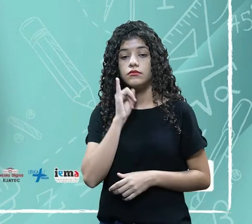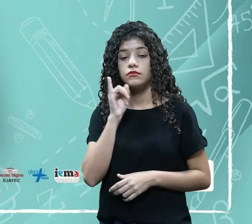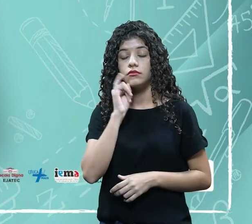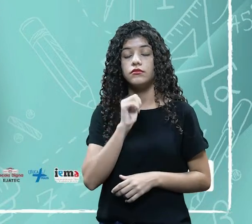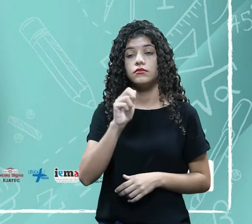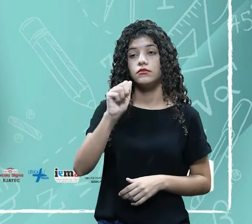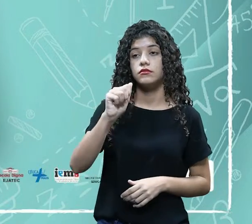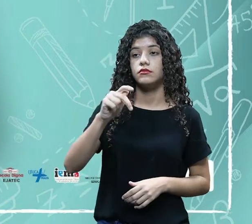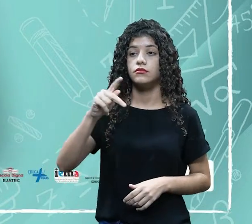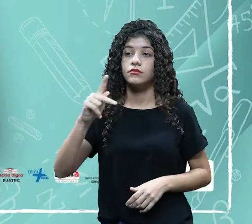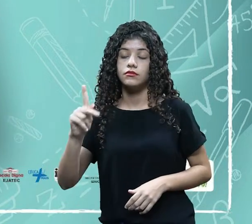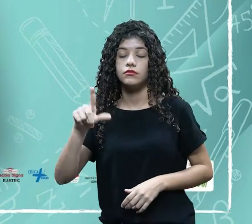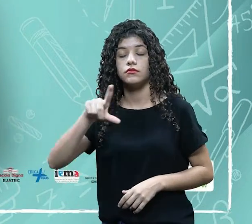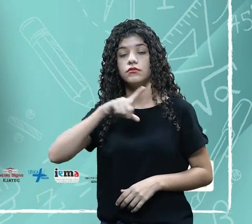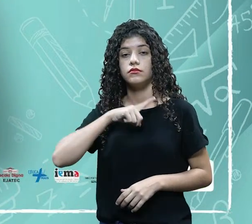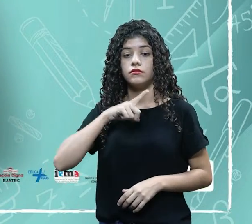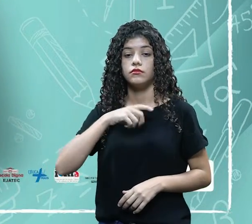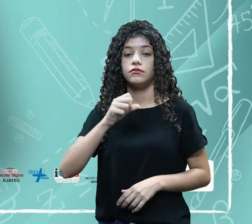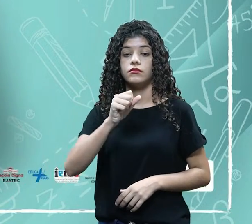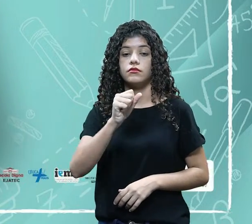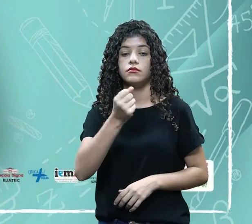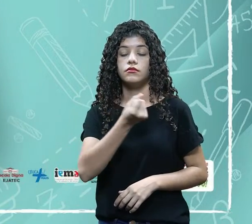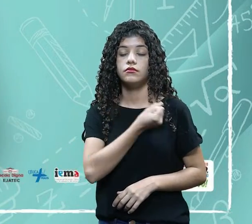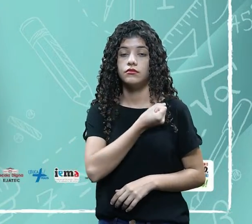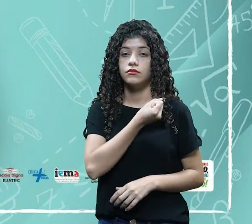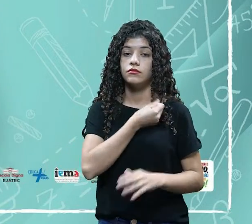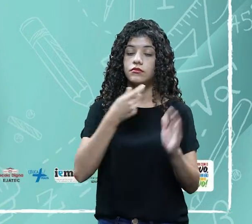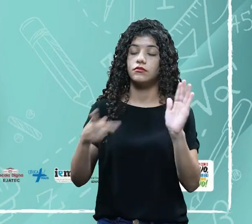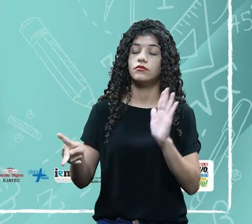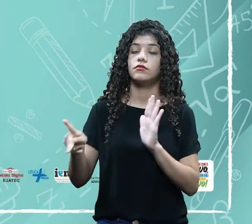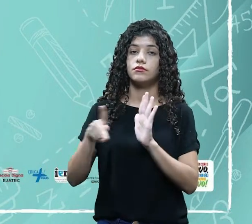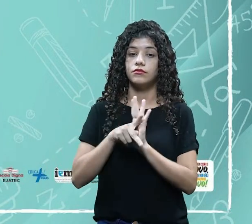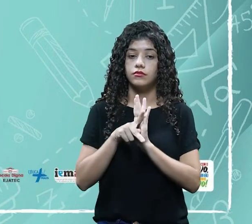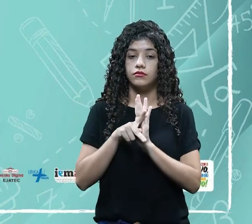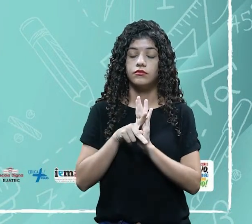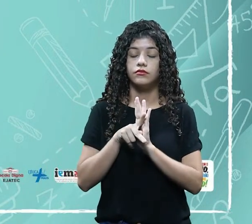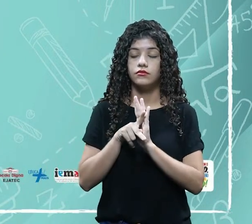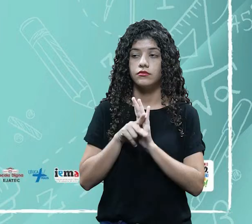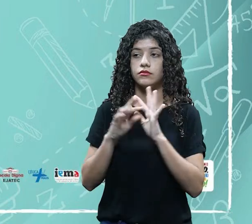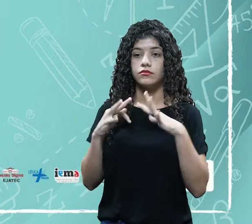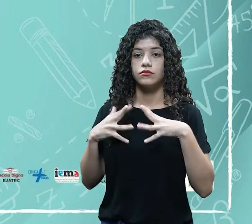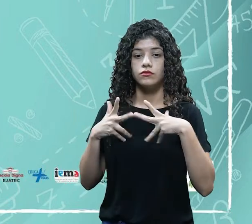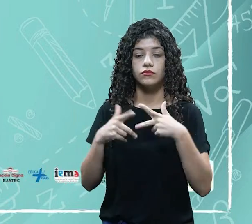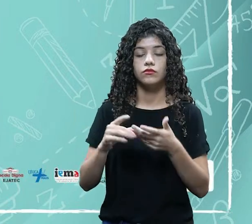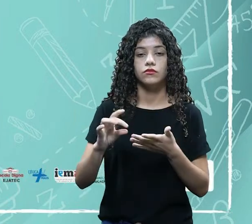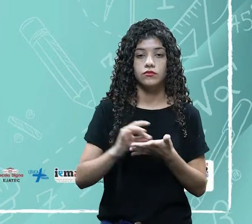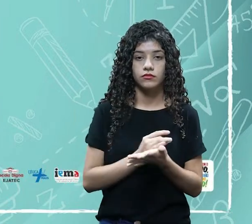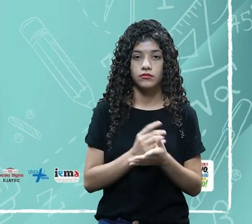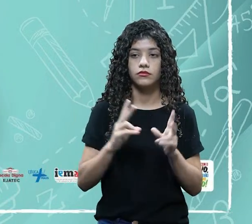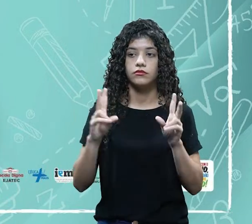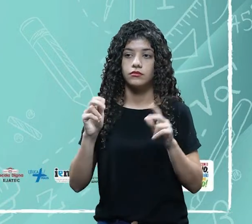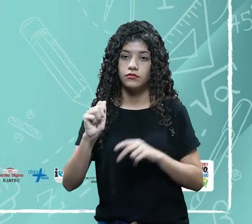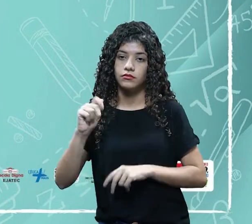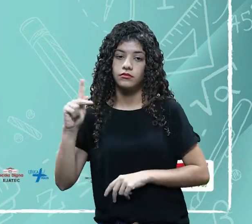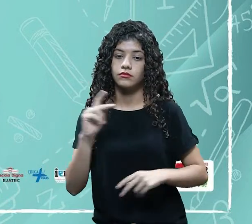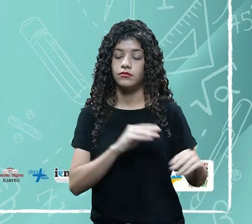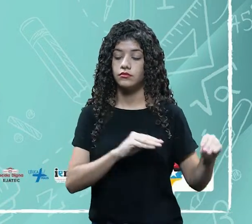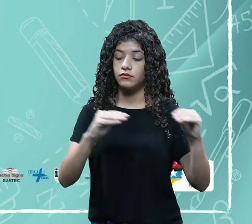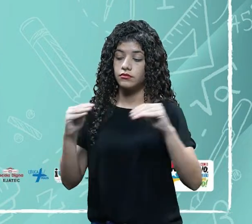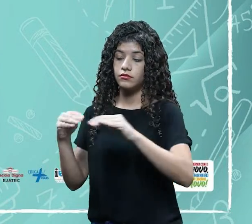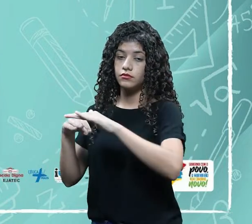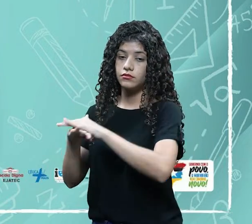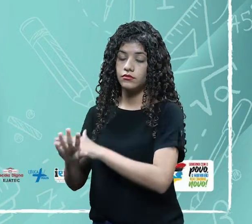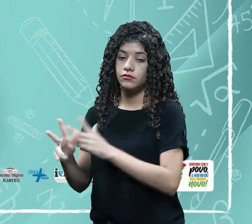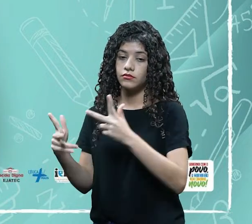de aposentadoria, como foi o nosso exemplo inicial, aquela documentação ela vai receber uma numeração que o